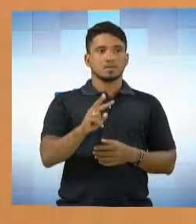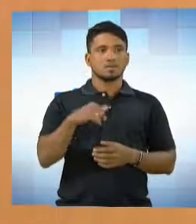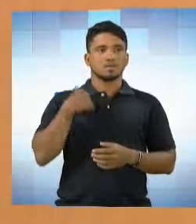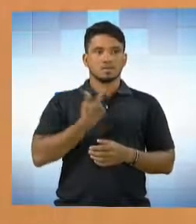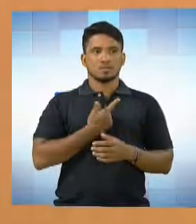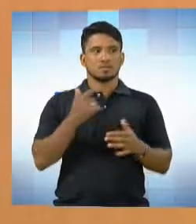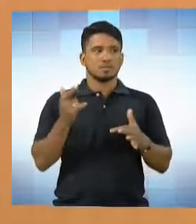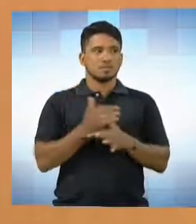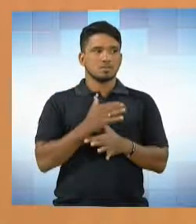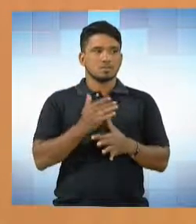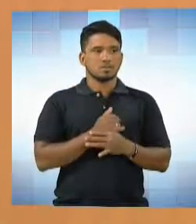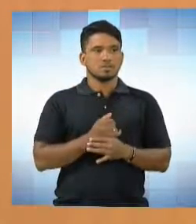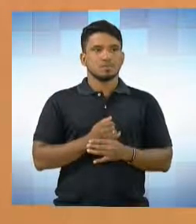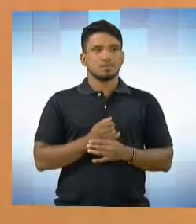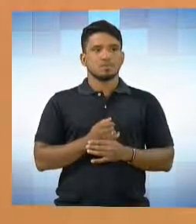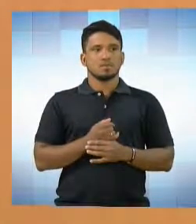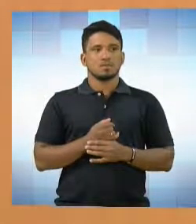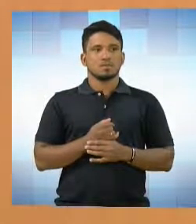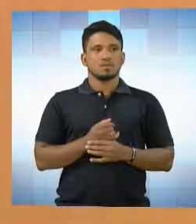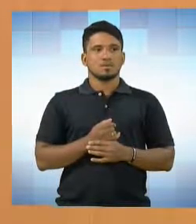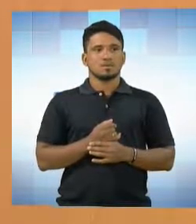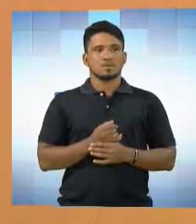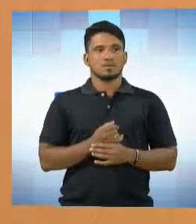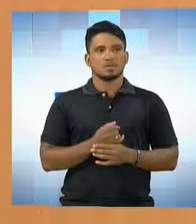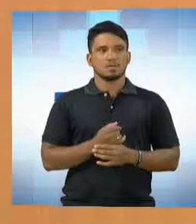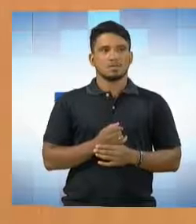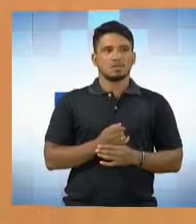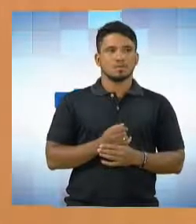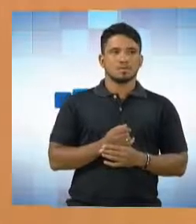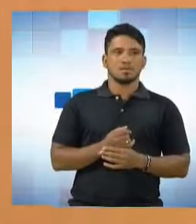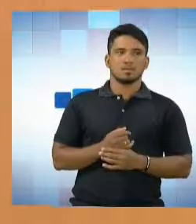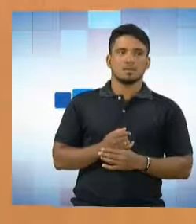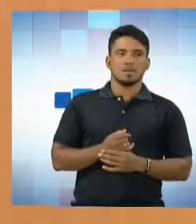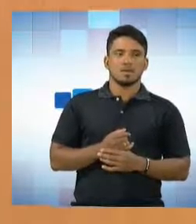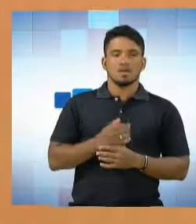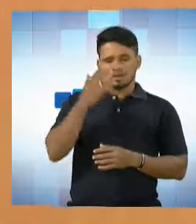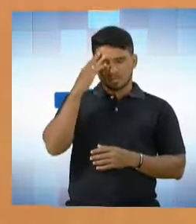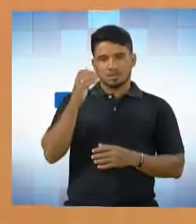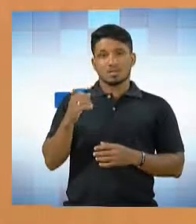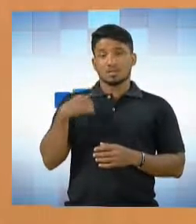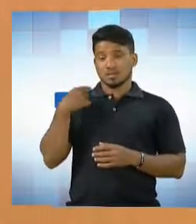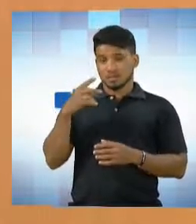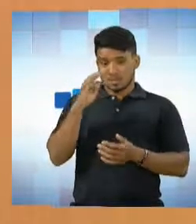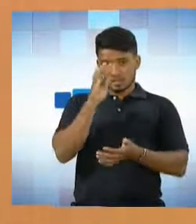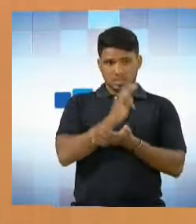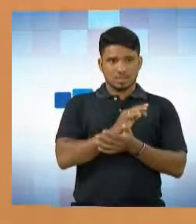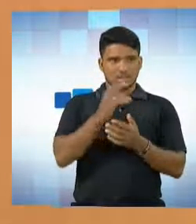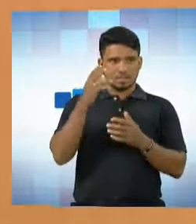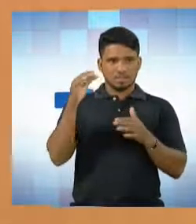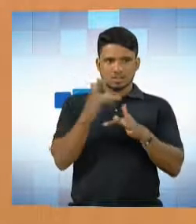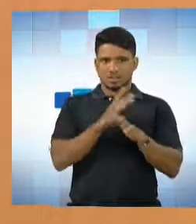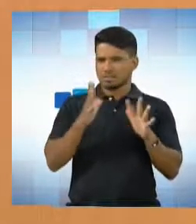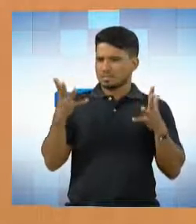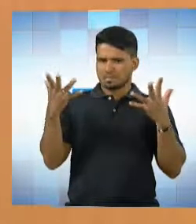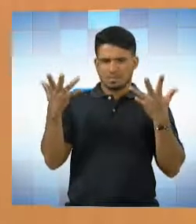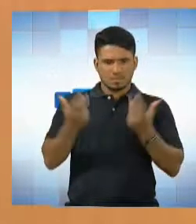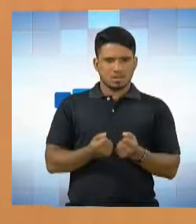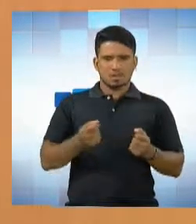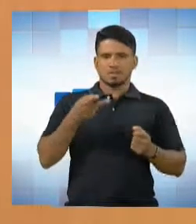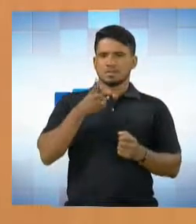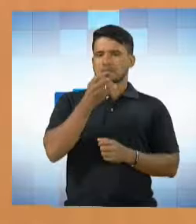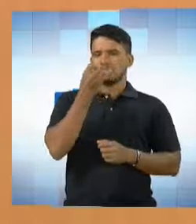nossa Nada cidade, contra o da capital? prefeito. Não, eu sei disso. Até o Teresina é uma cidade privilegiada, né? Sempre teve bons